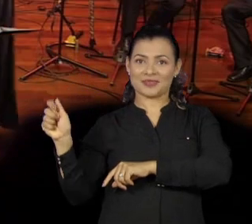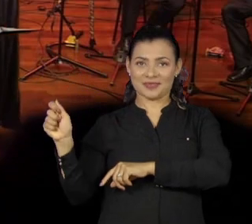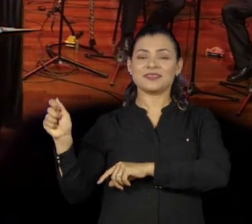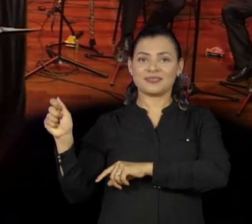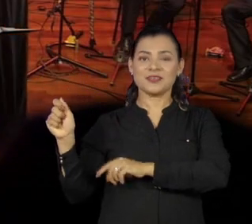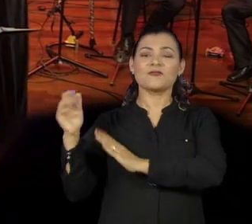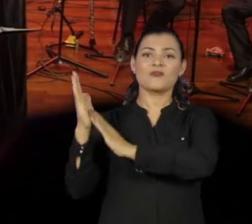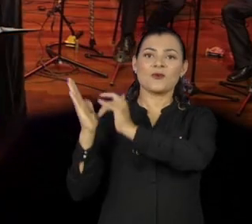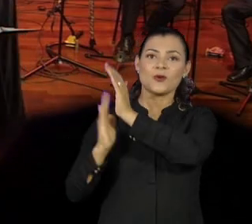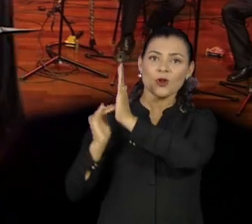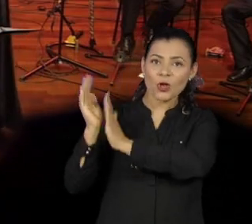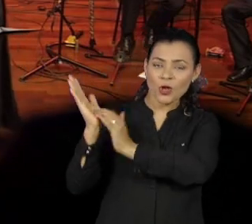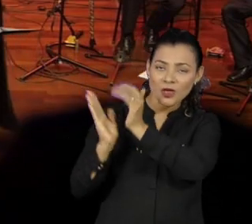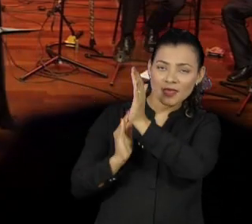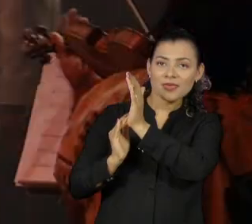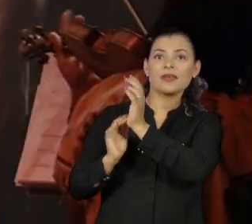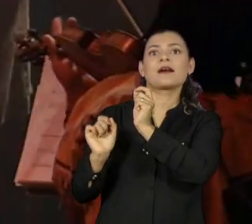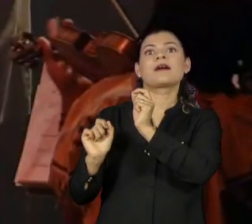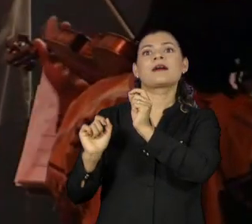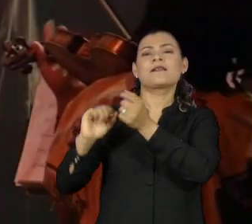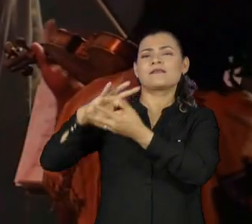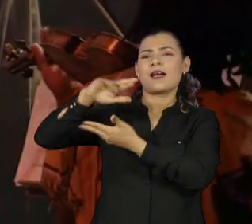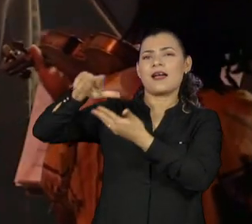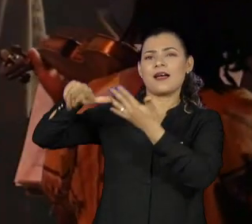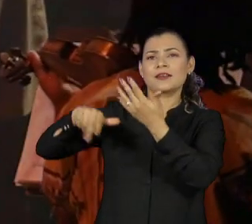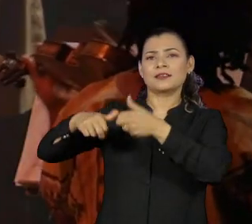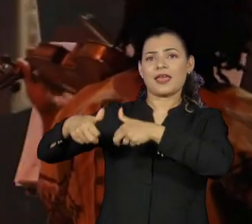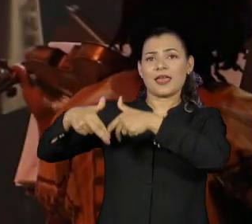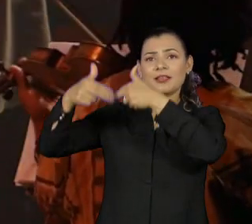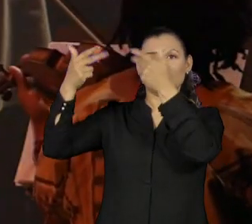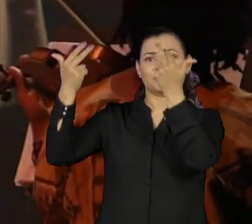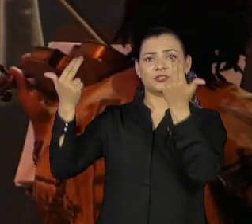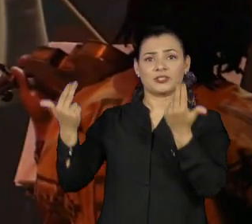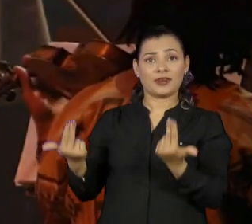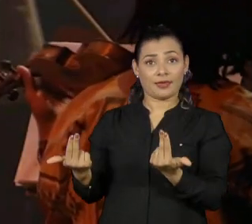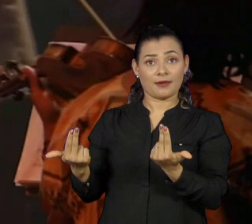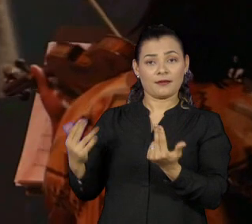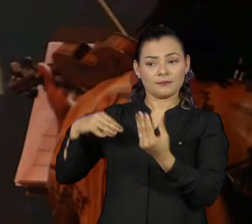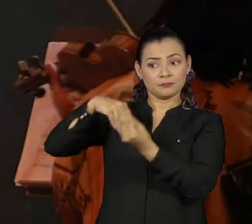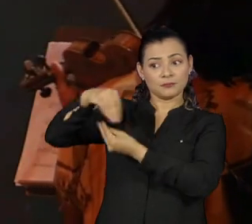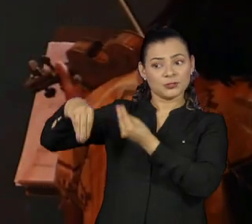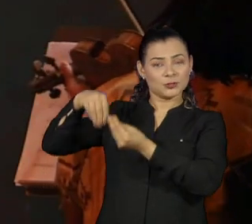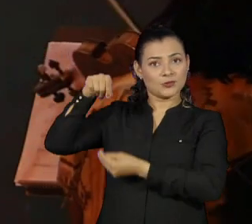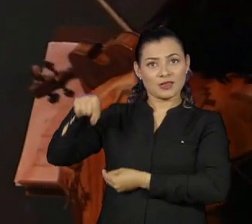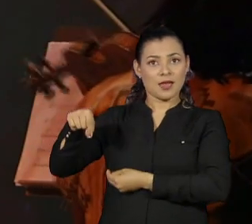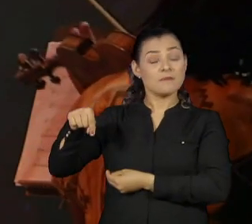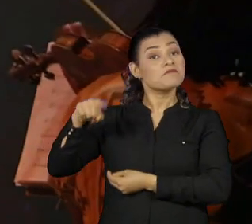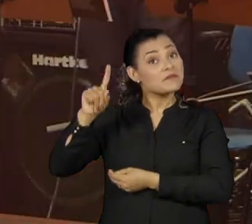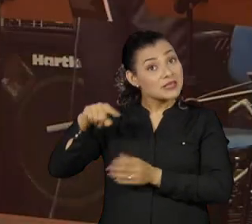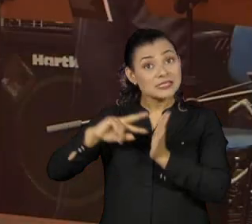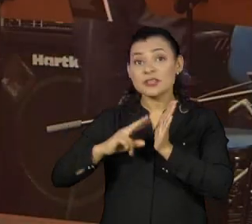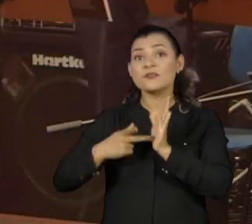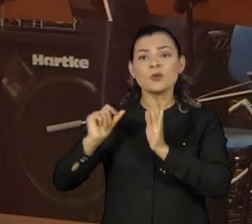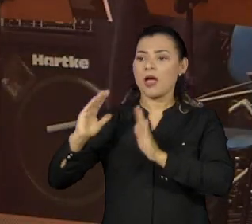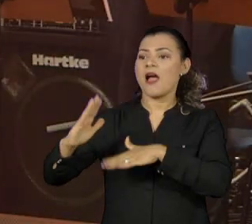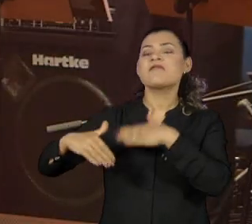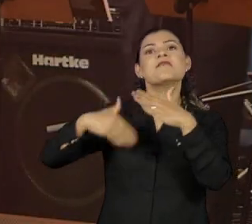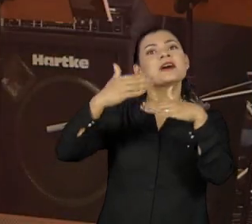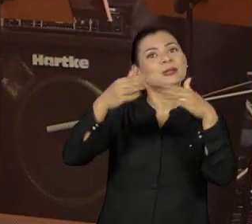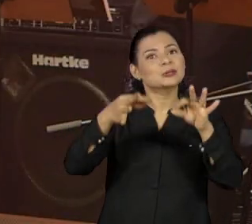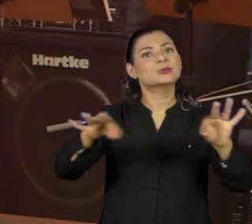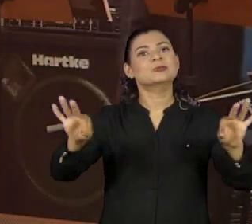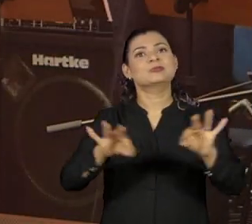música folclórica, eu enxergo hoje como um avanço na